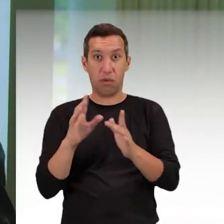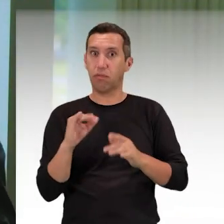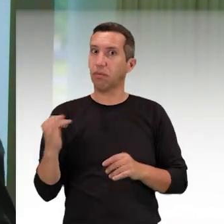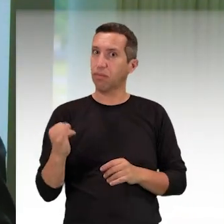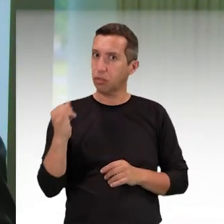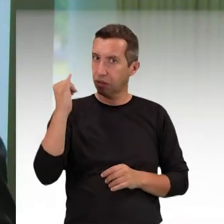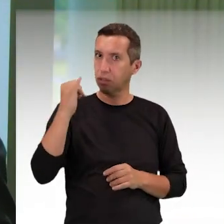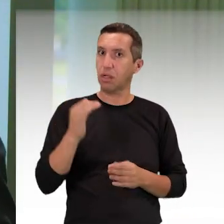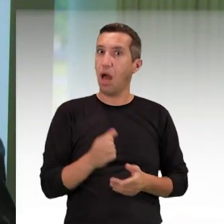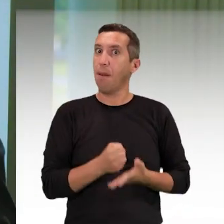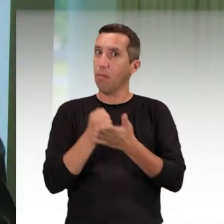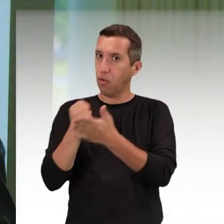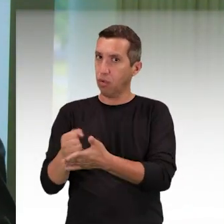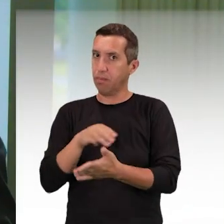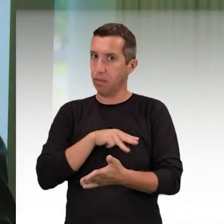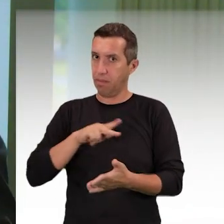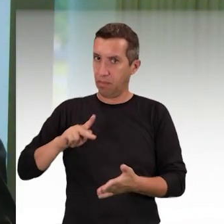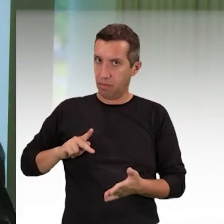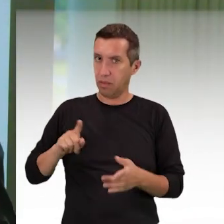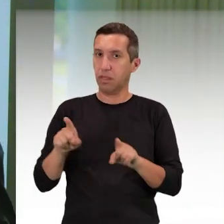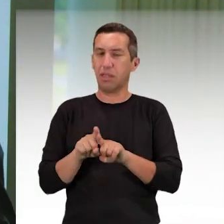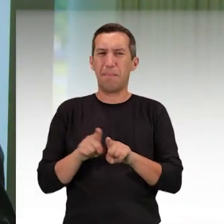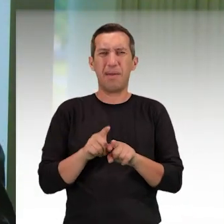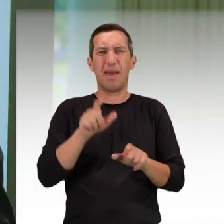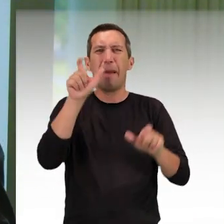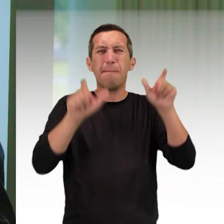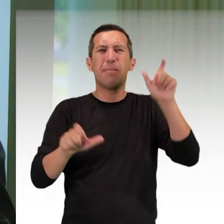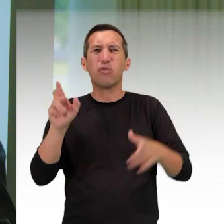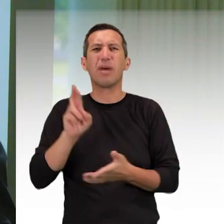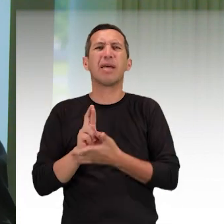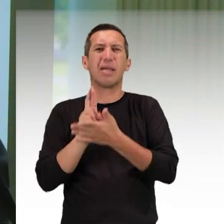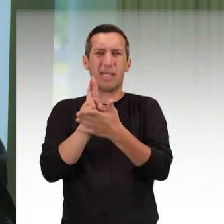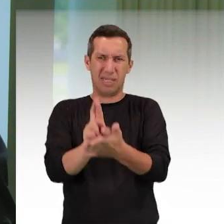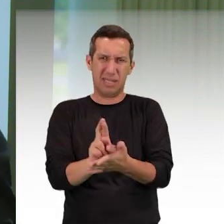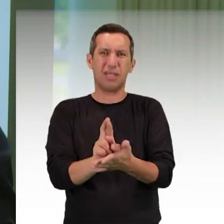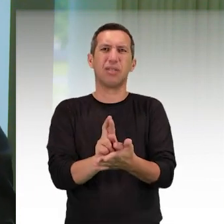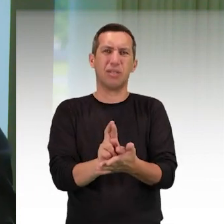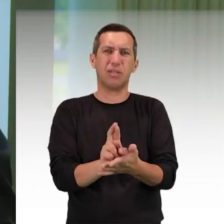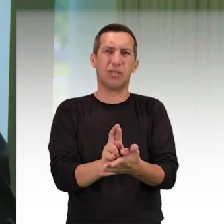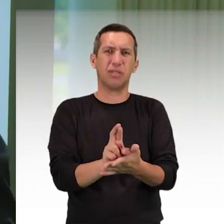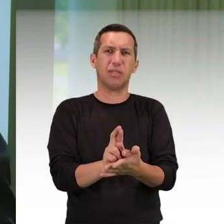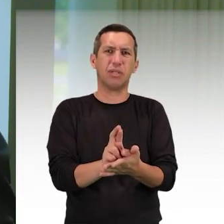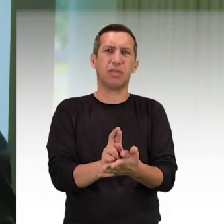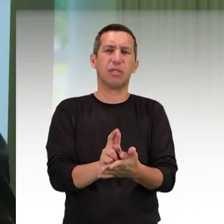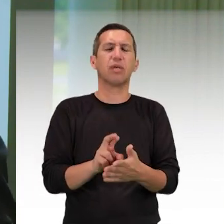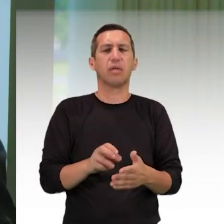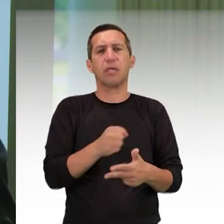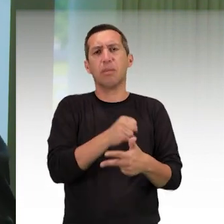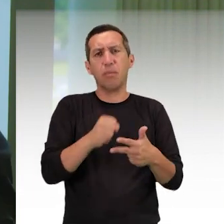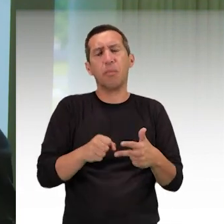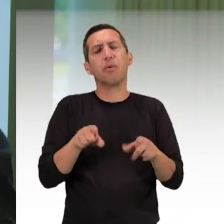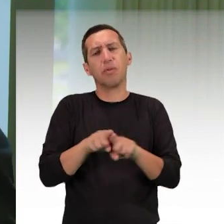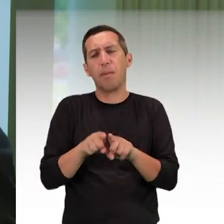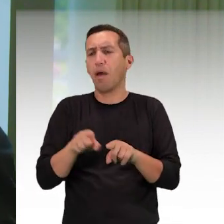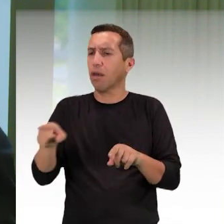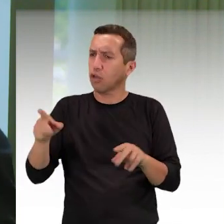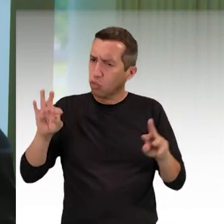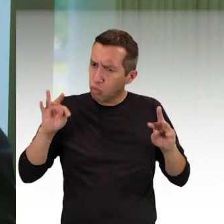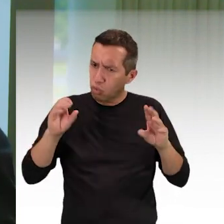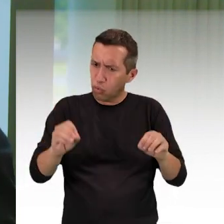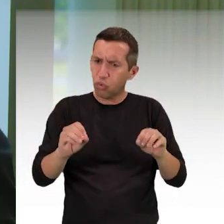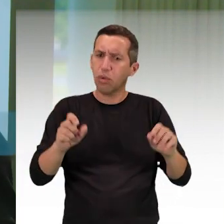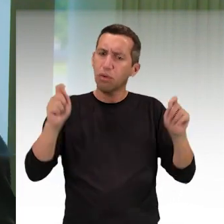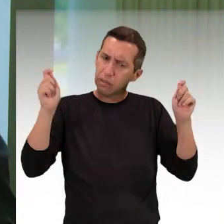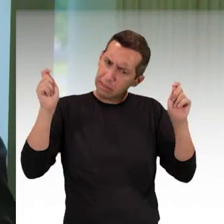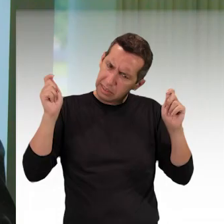possibilitou tanto ao Ministério Público quanto às autoridades públicas que eram cobradas, que eram fiscalizadas, que as respostas fossem concentradas e que